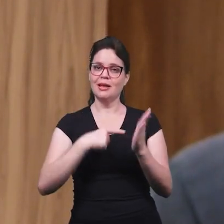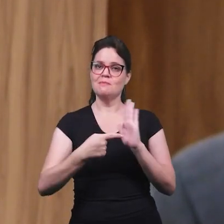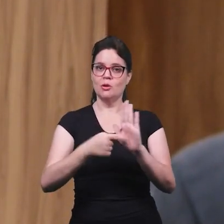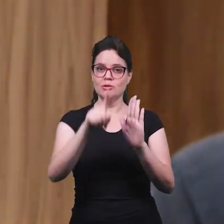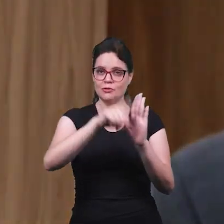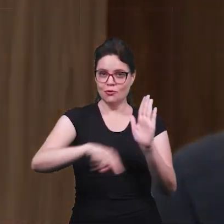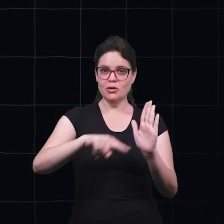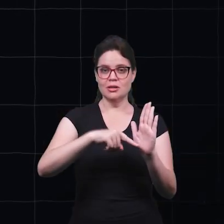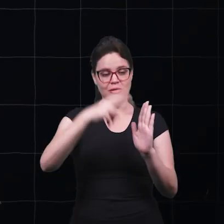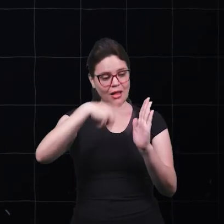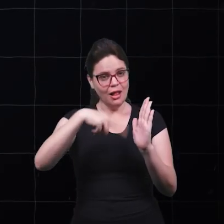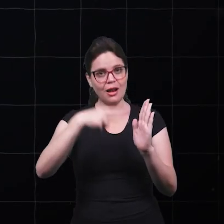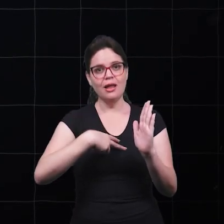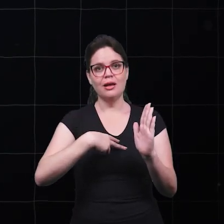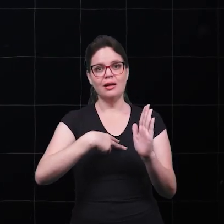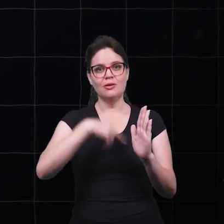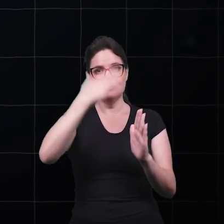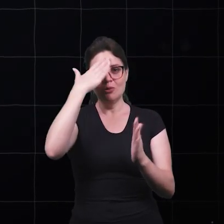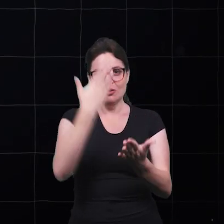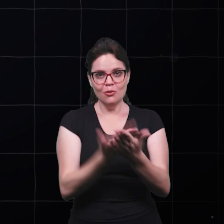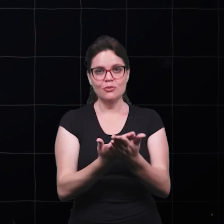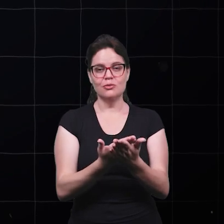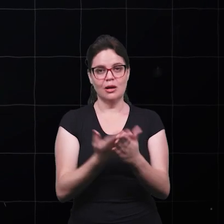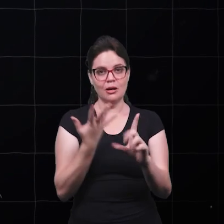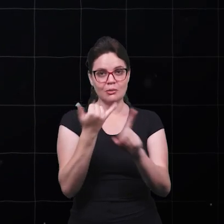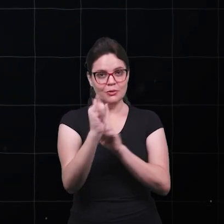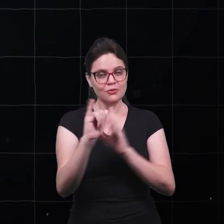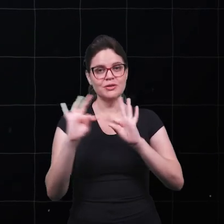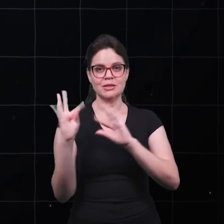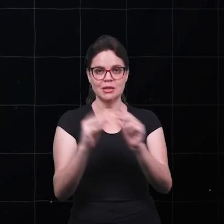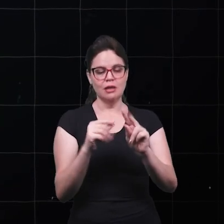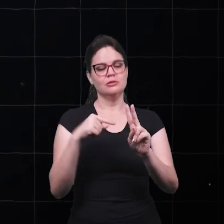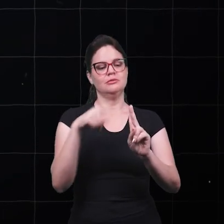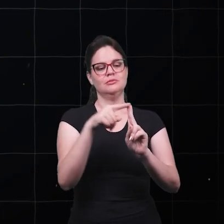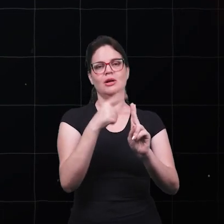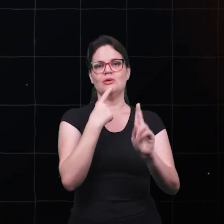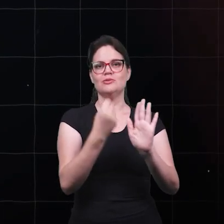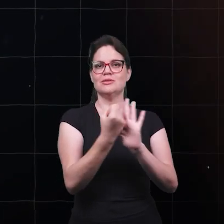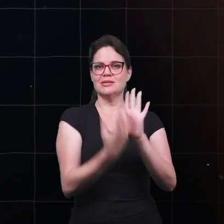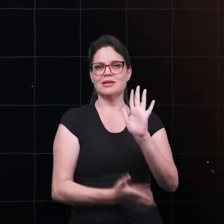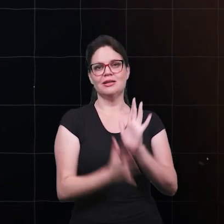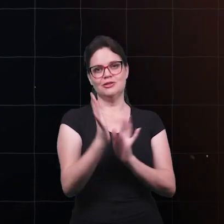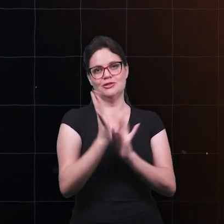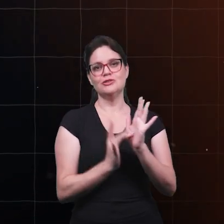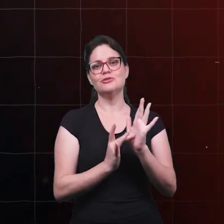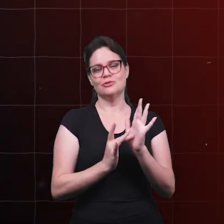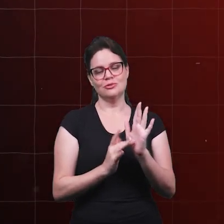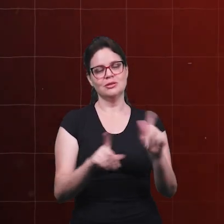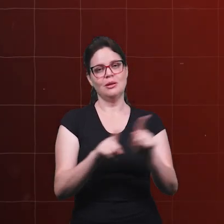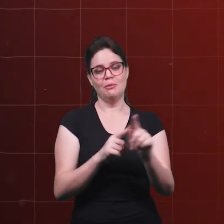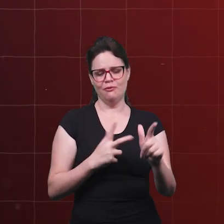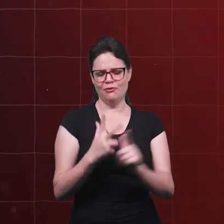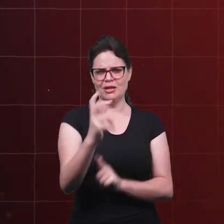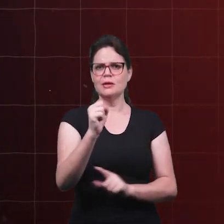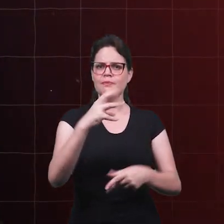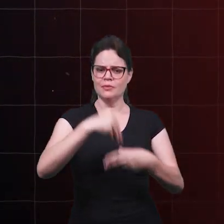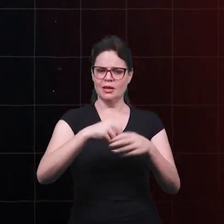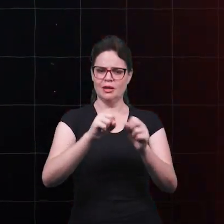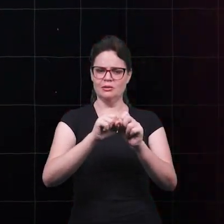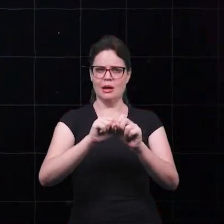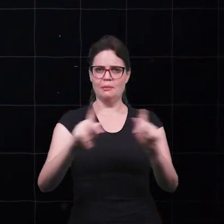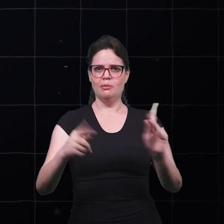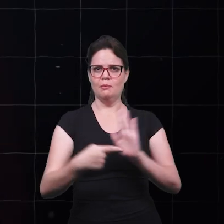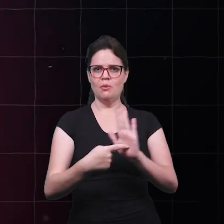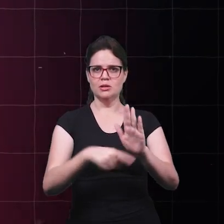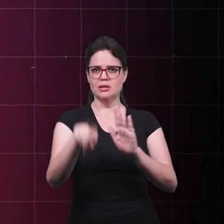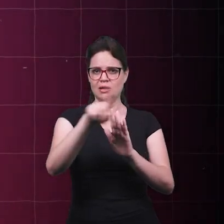diz: e eles o venceram pelo sangue do Cordeiro e pela